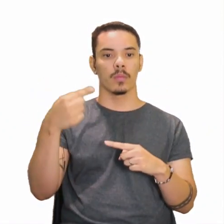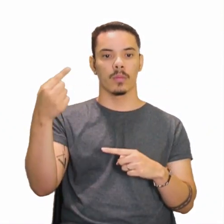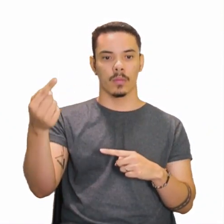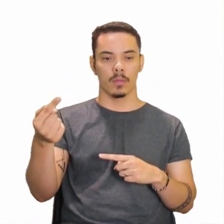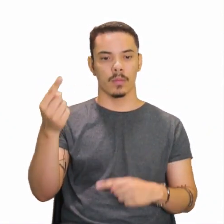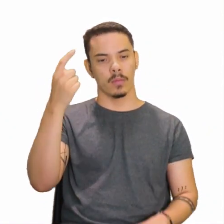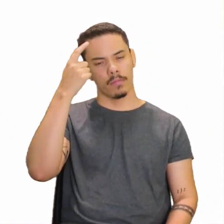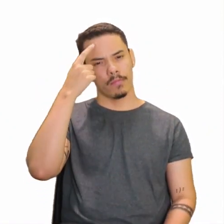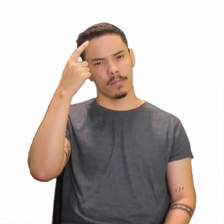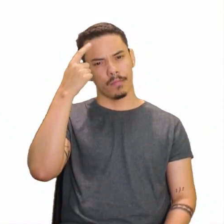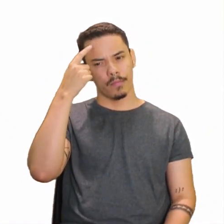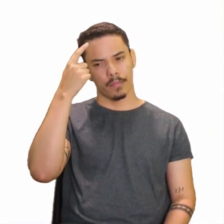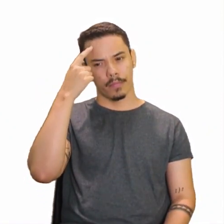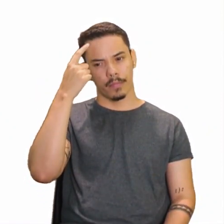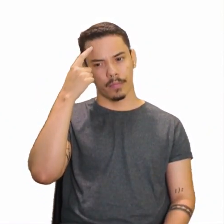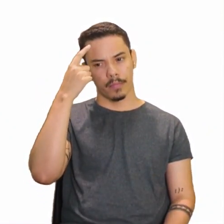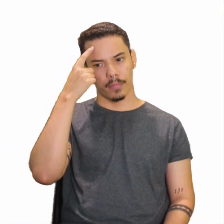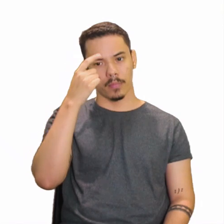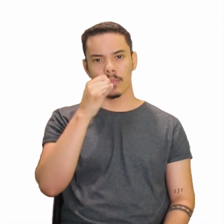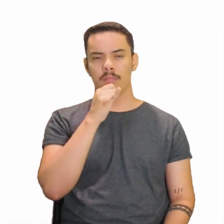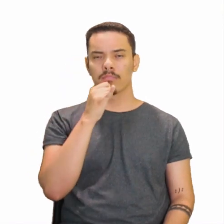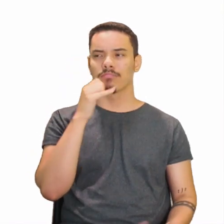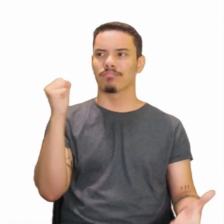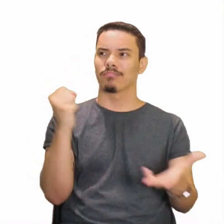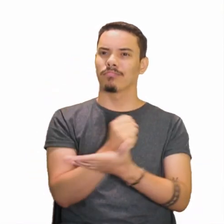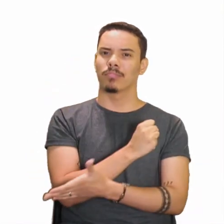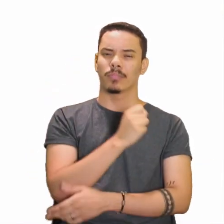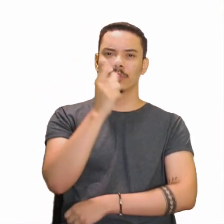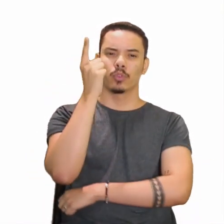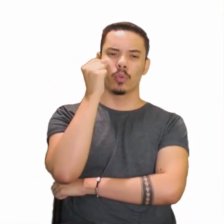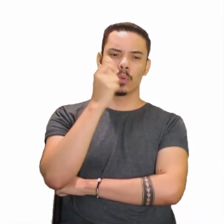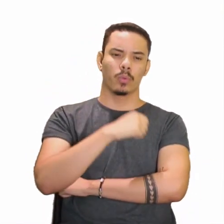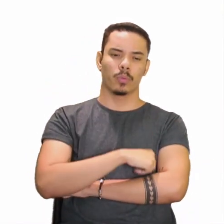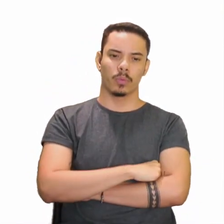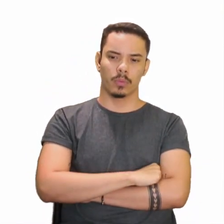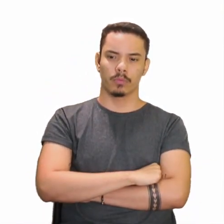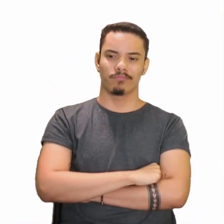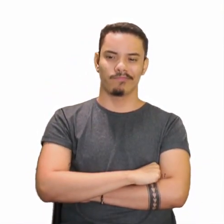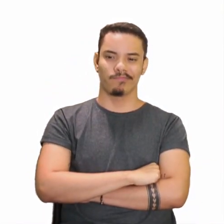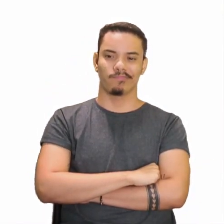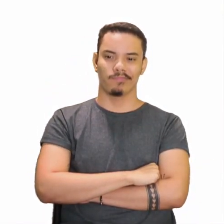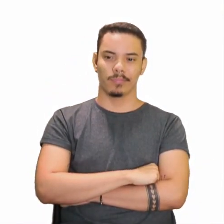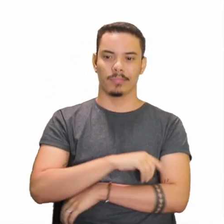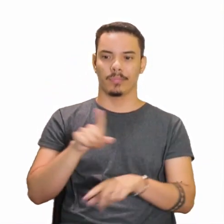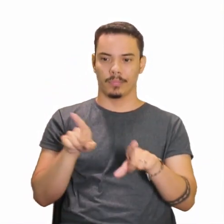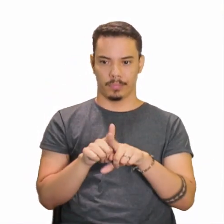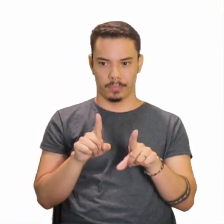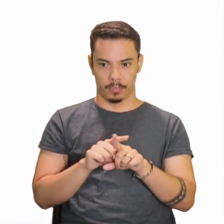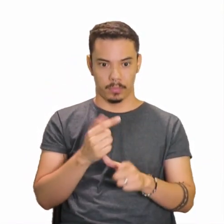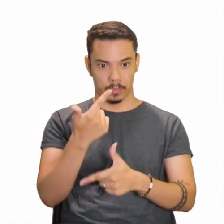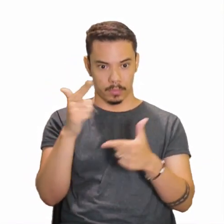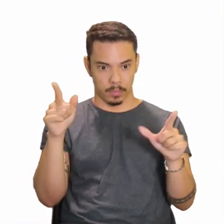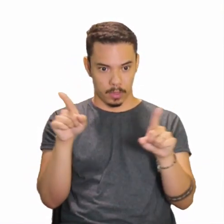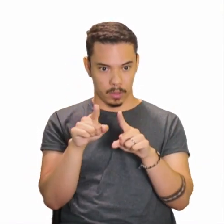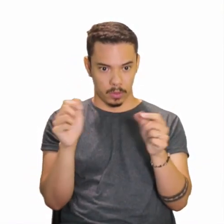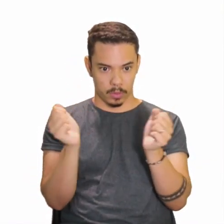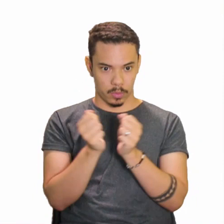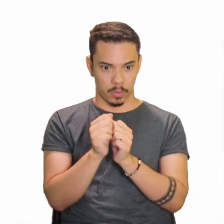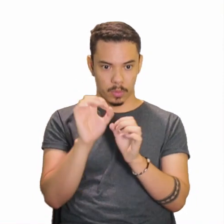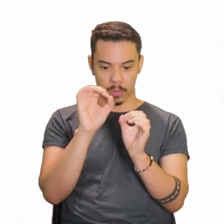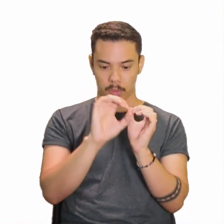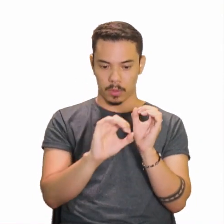está pensando, né, por exemplo, puxa vida, que sono, certo? Ela vem em nuvens e com essas